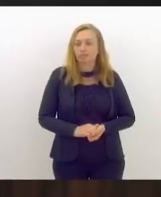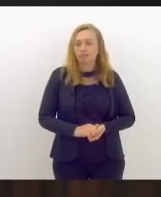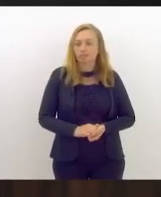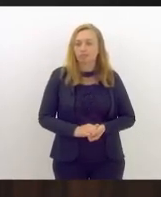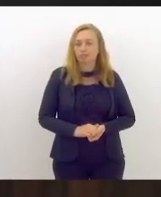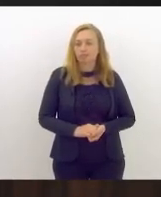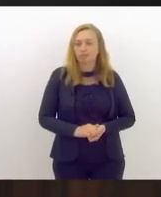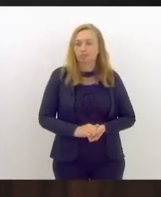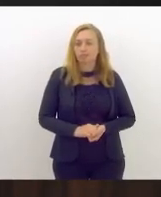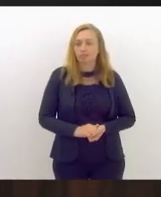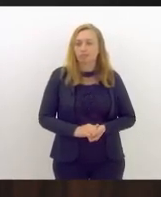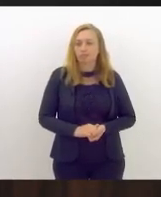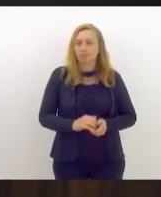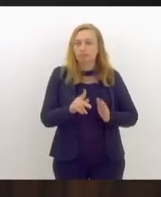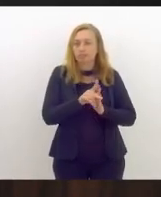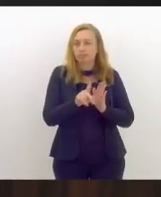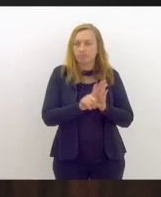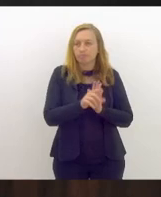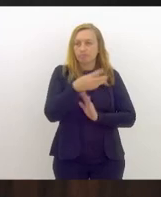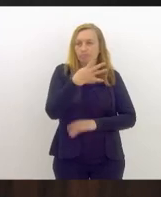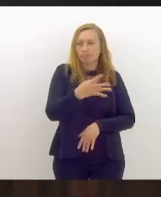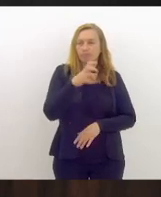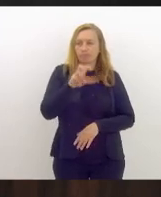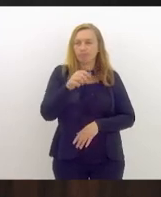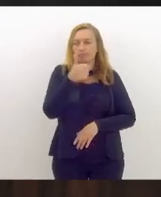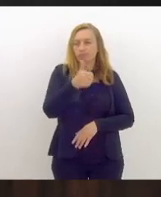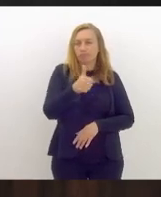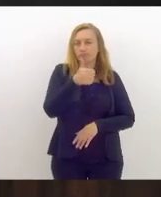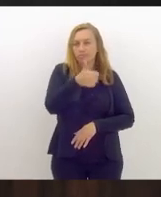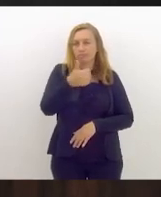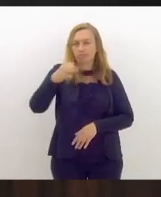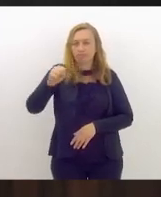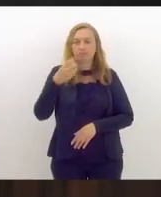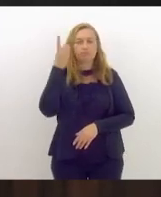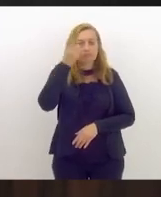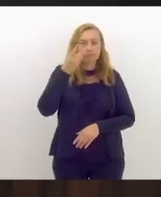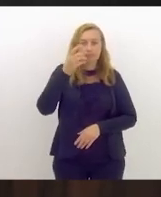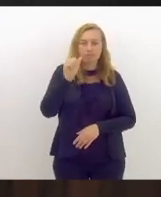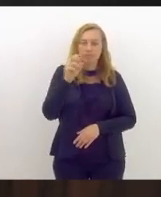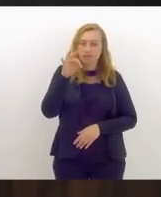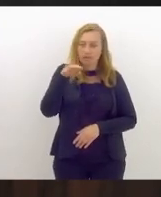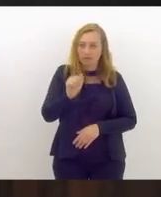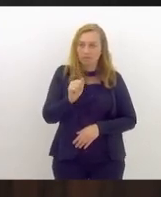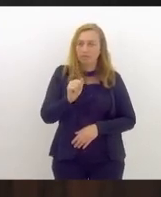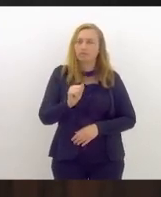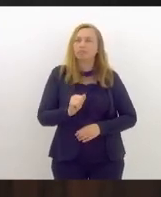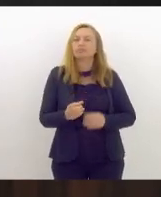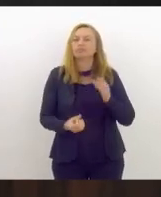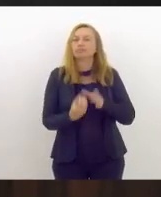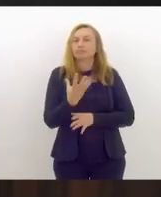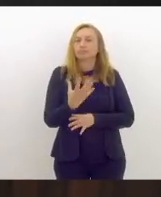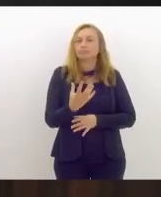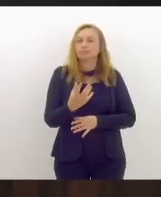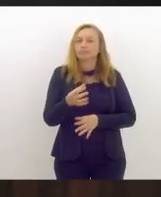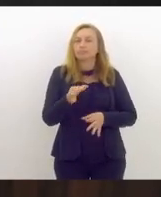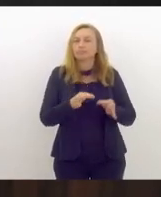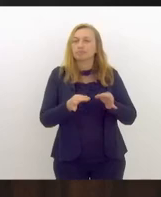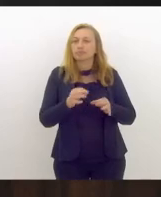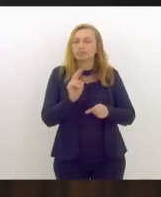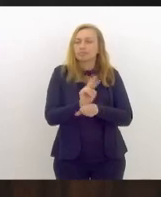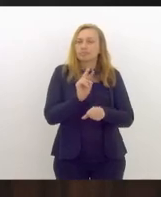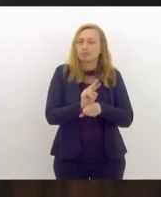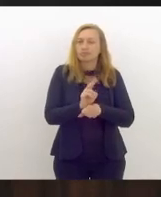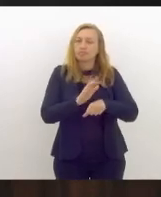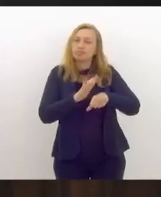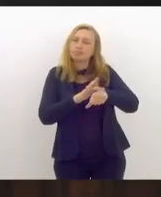68, projeto de lei 4511 de 18, de autoria do deputado Átila Nunes. Dispõe sobre a criação de programa de prevenção da